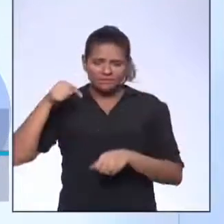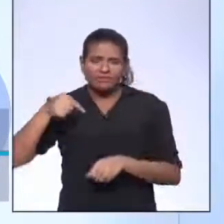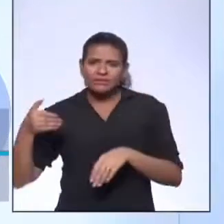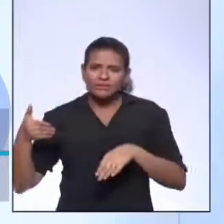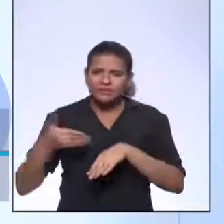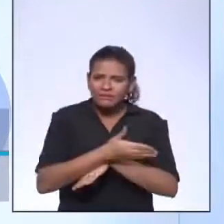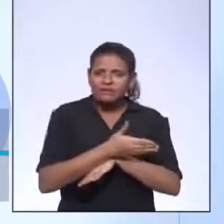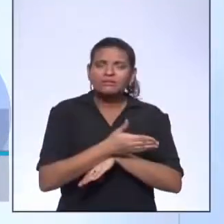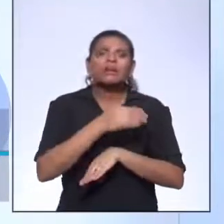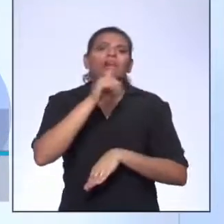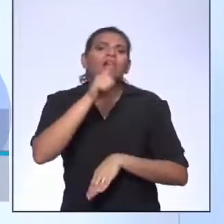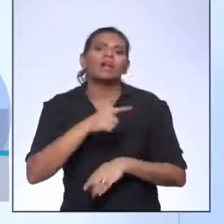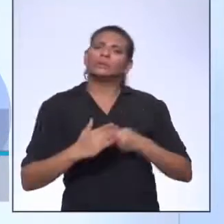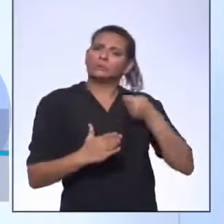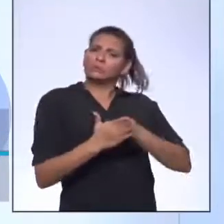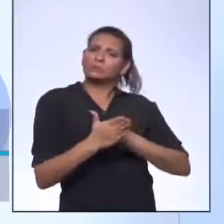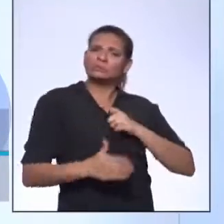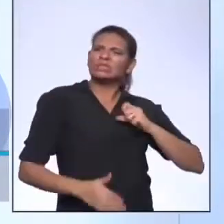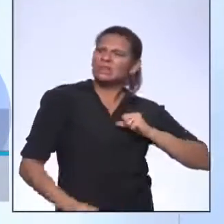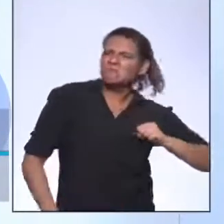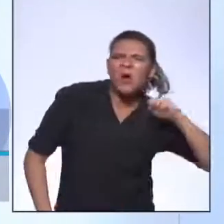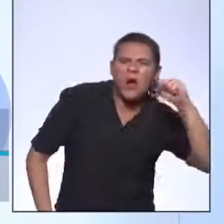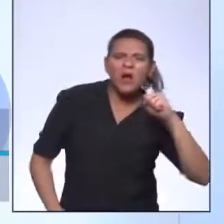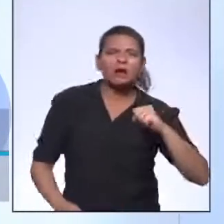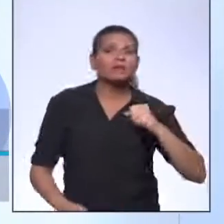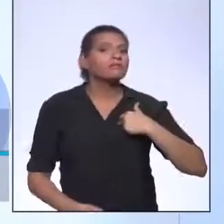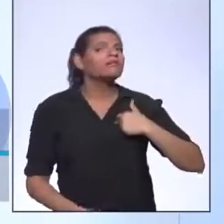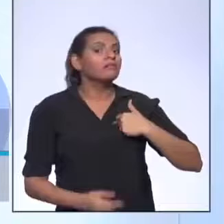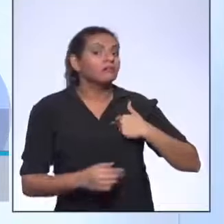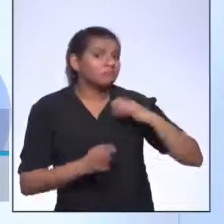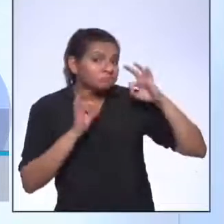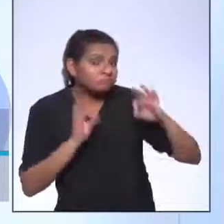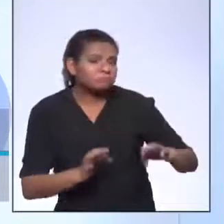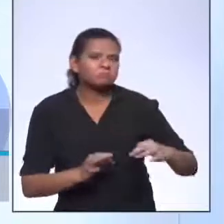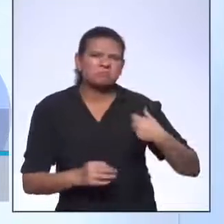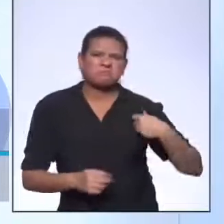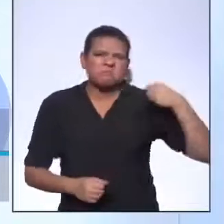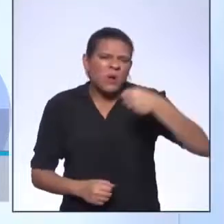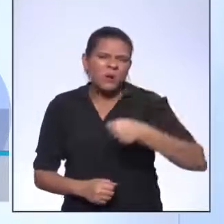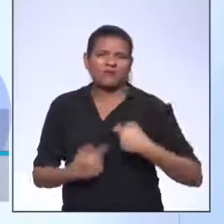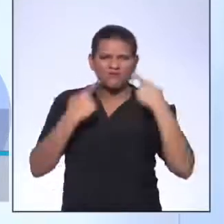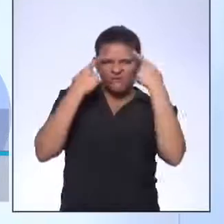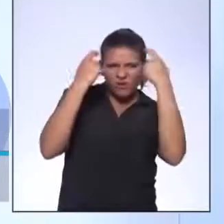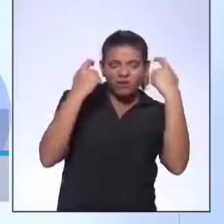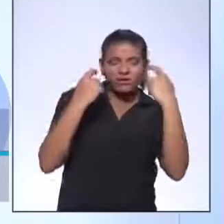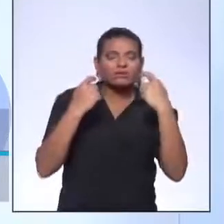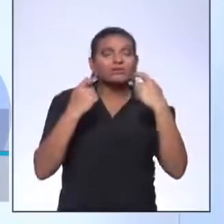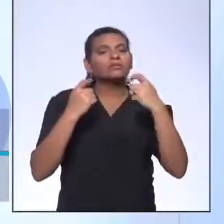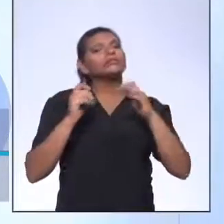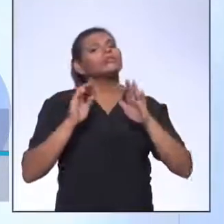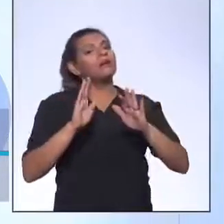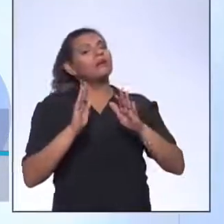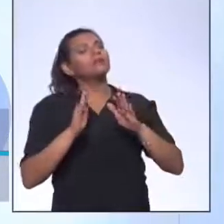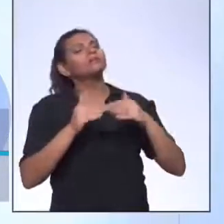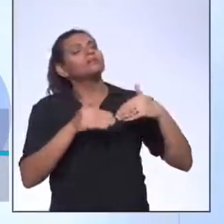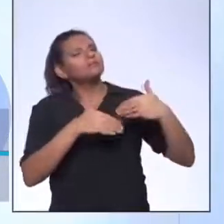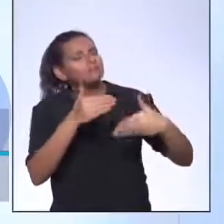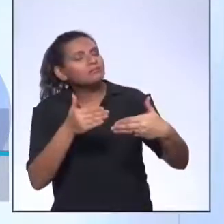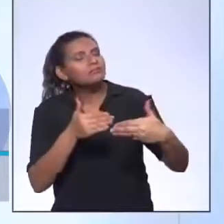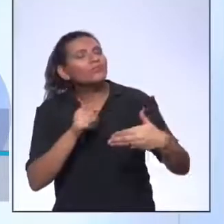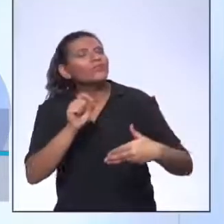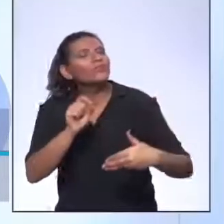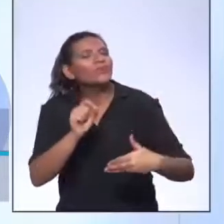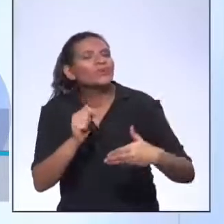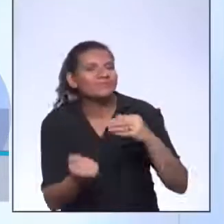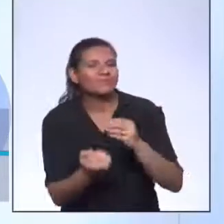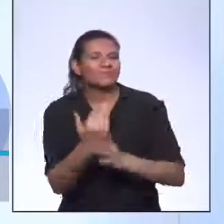combatentes, assim. Eles são povos que lutam, são bastante violentos. Mais para frente, eles vão dar início aí aos